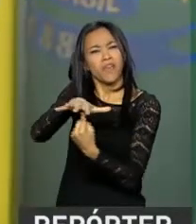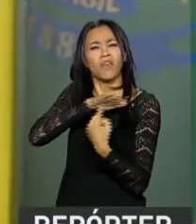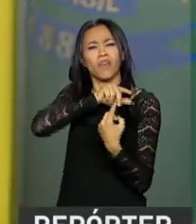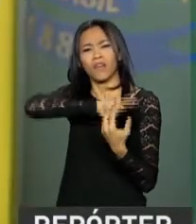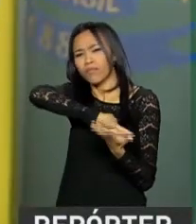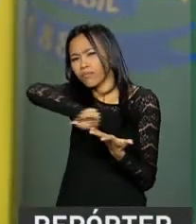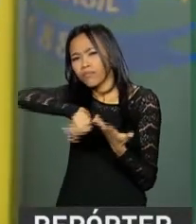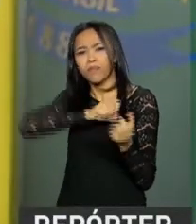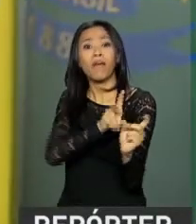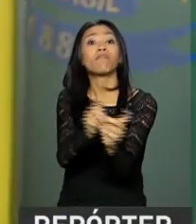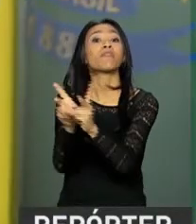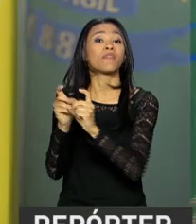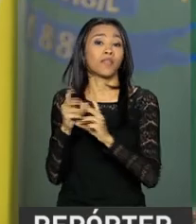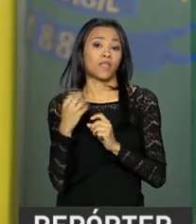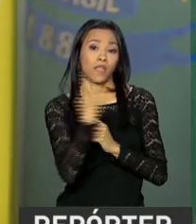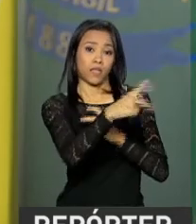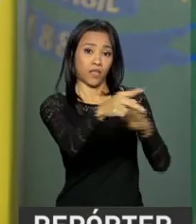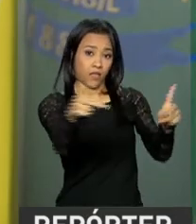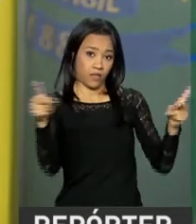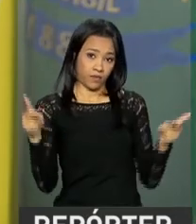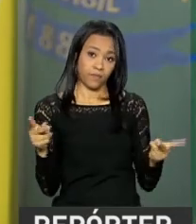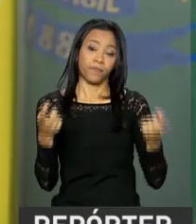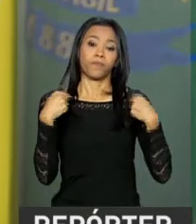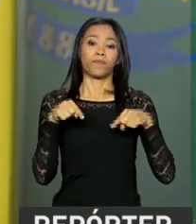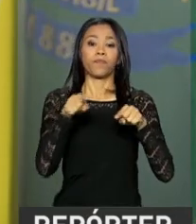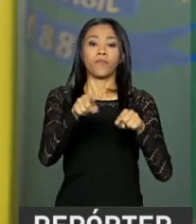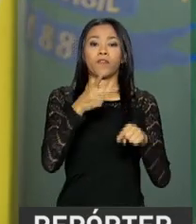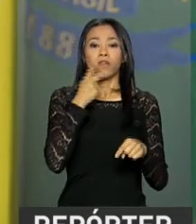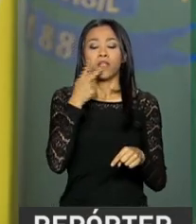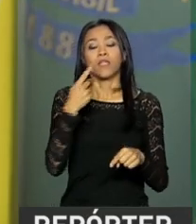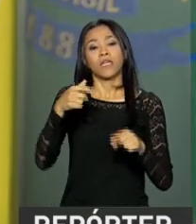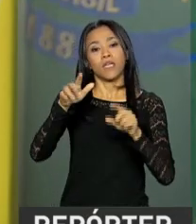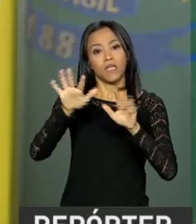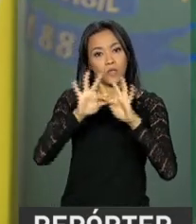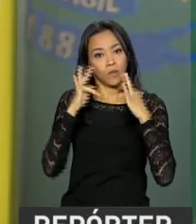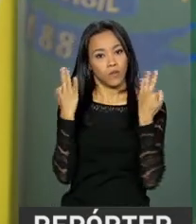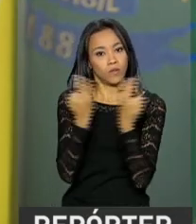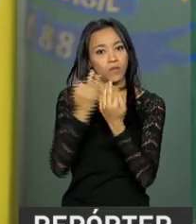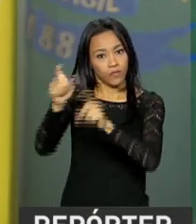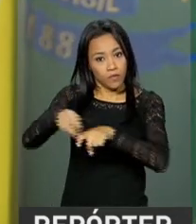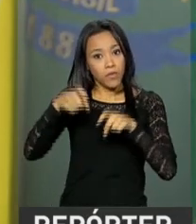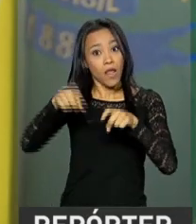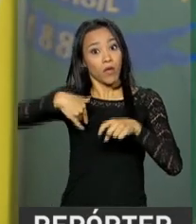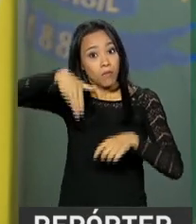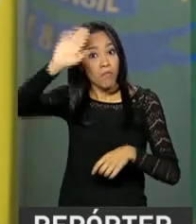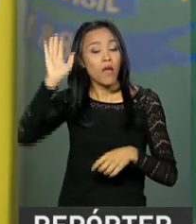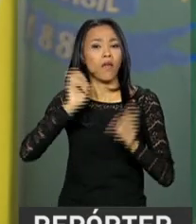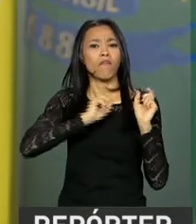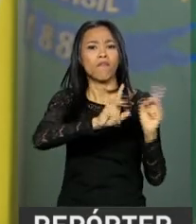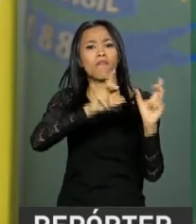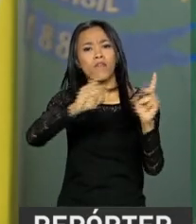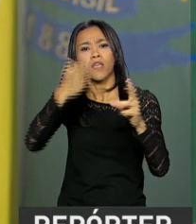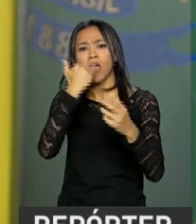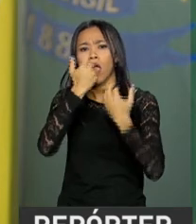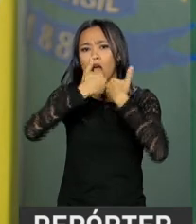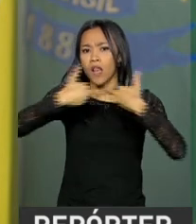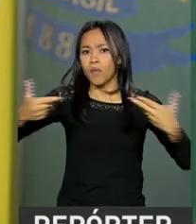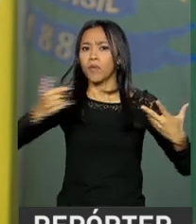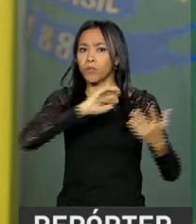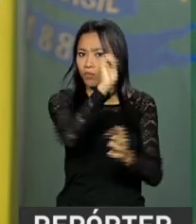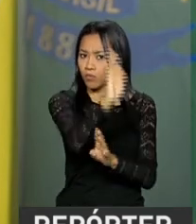é quem mais fornece alimentos para o nosso país está muito vinculado a uma idéia da